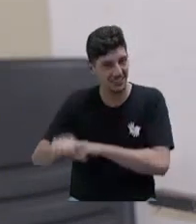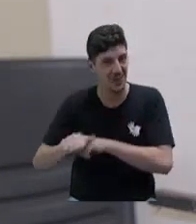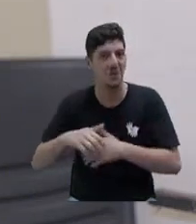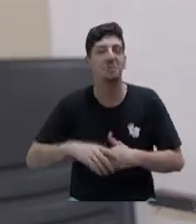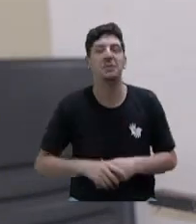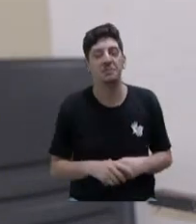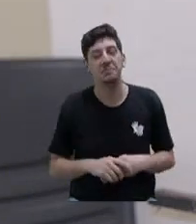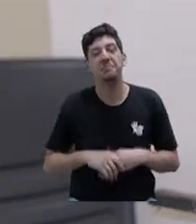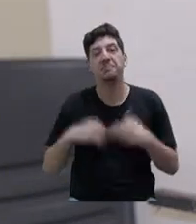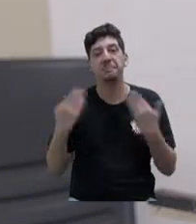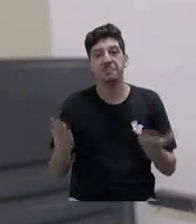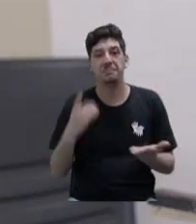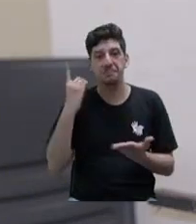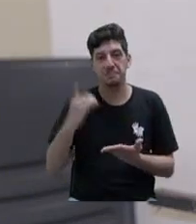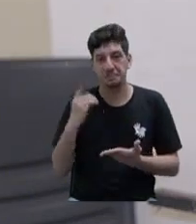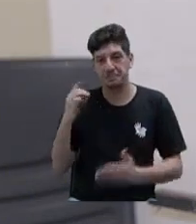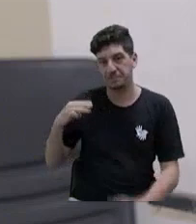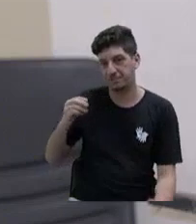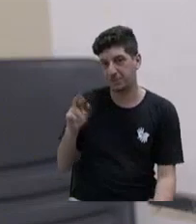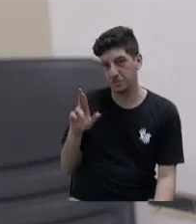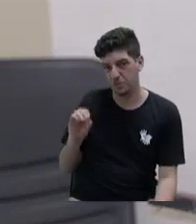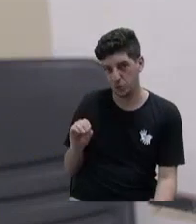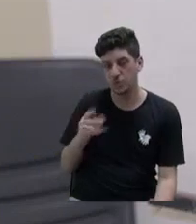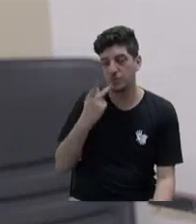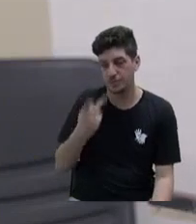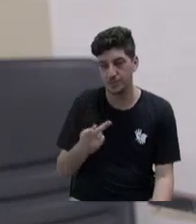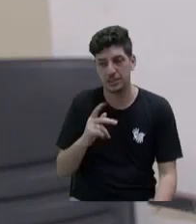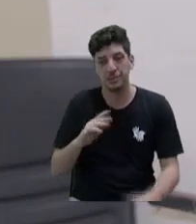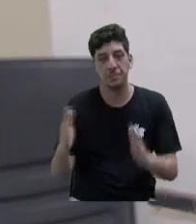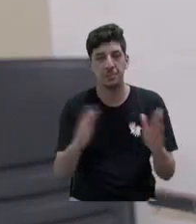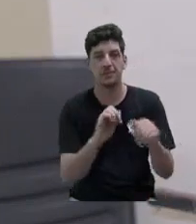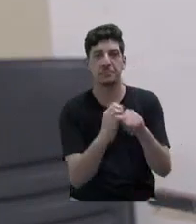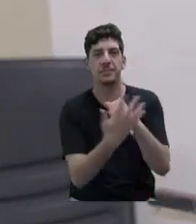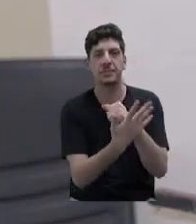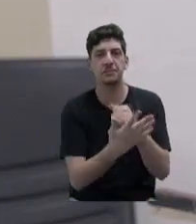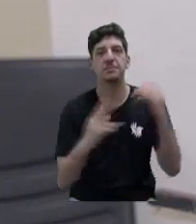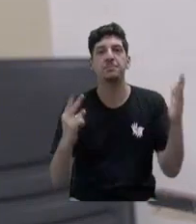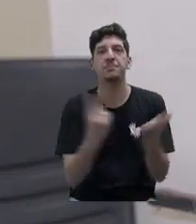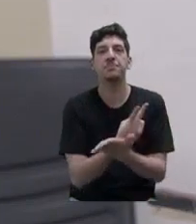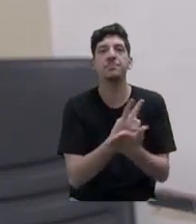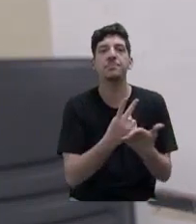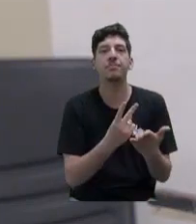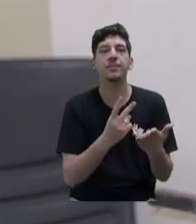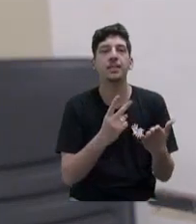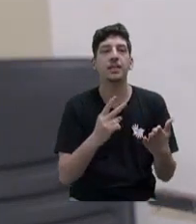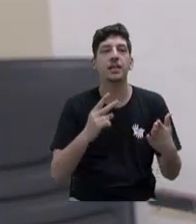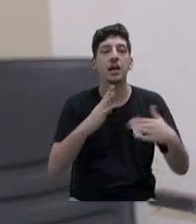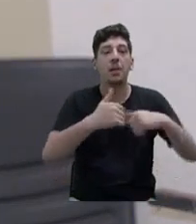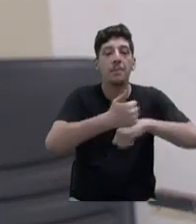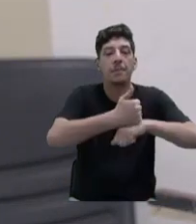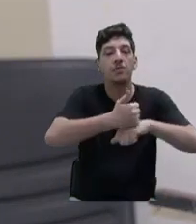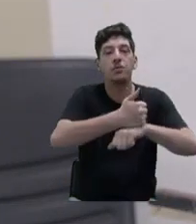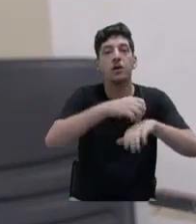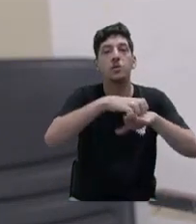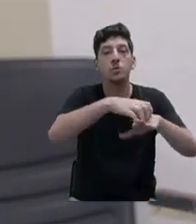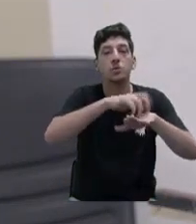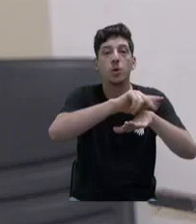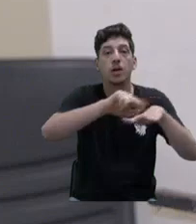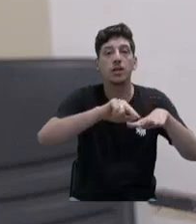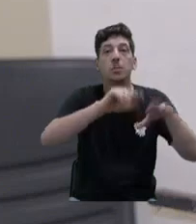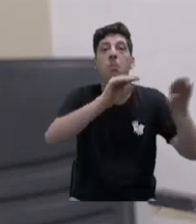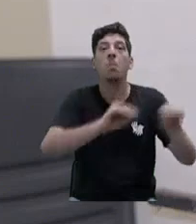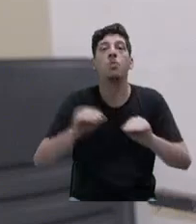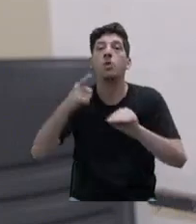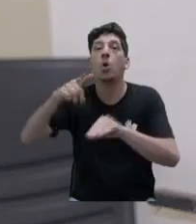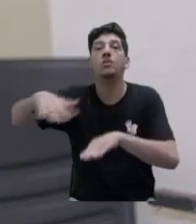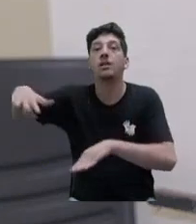Sobretudo, deputado Mauro Tramonte, porque a pandemia trouxe uma migração dos profissionais da cadeia produtiva do turismo para outras